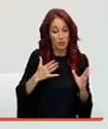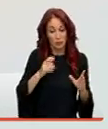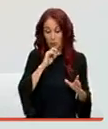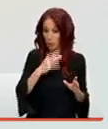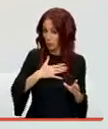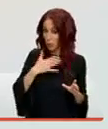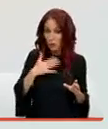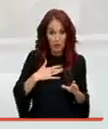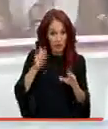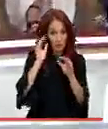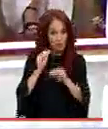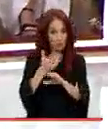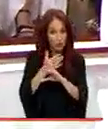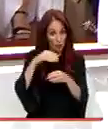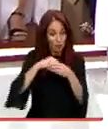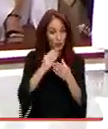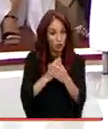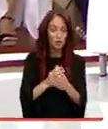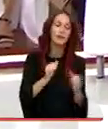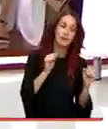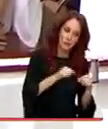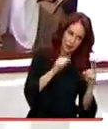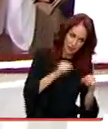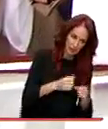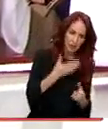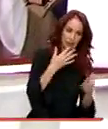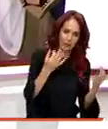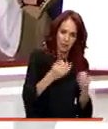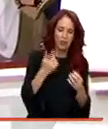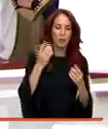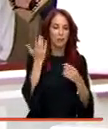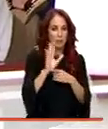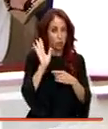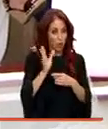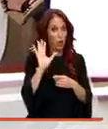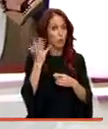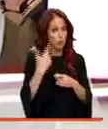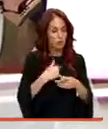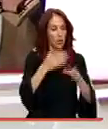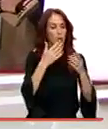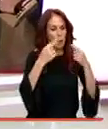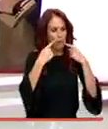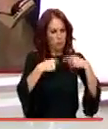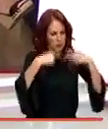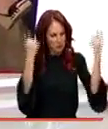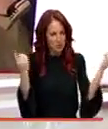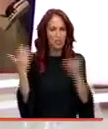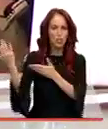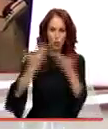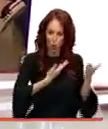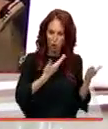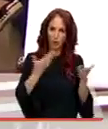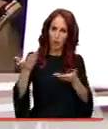oitavas vemos acontecer obtidas ver várias vezes eu estava a fazer uma apresentação sobre educação sexual na escola escola convidou